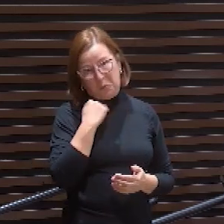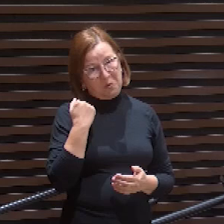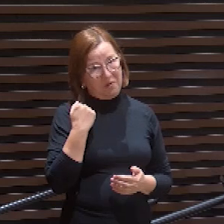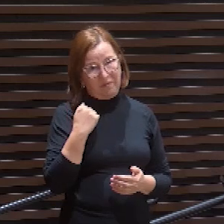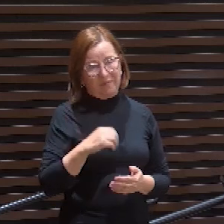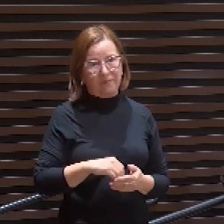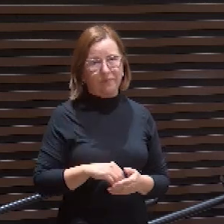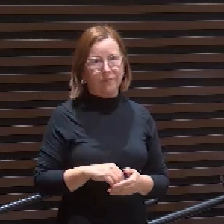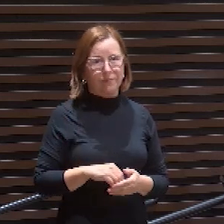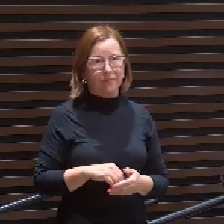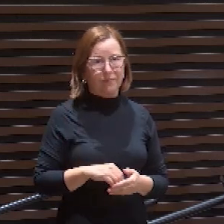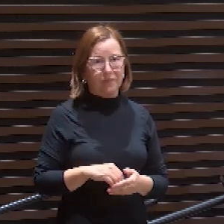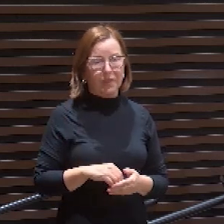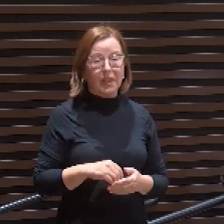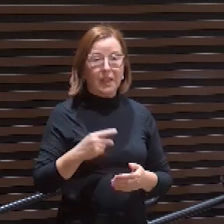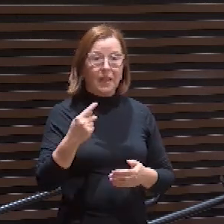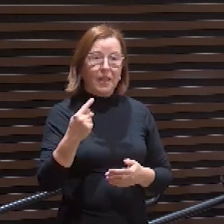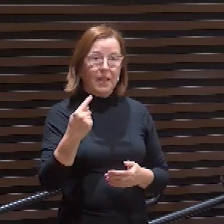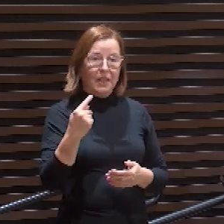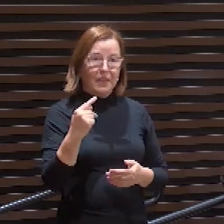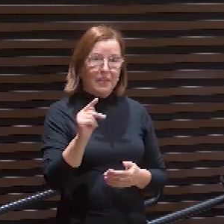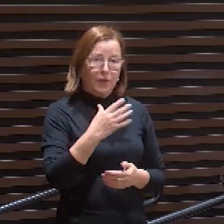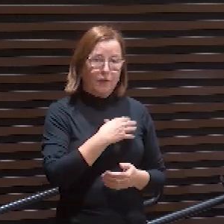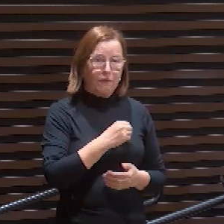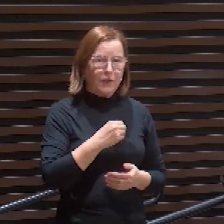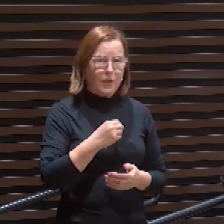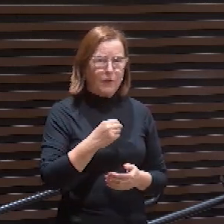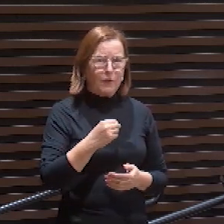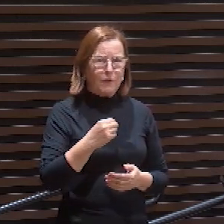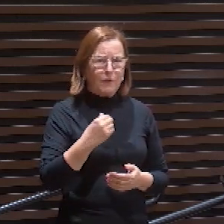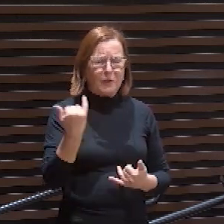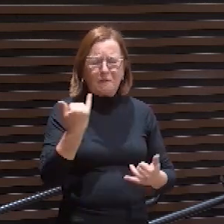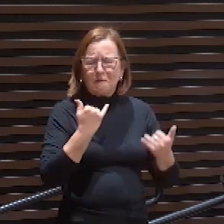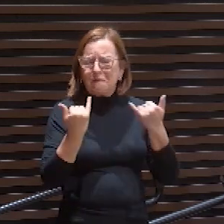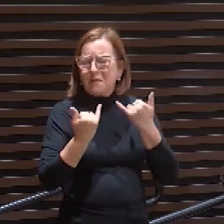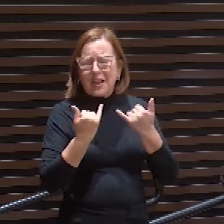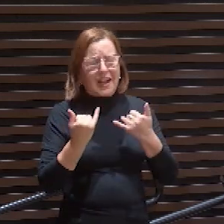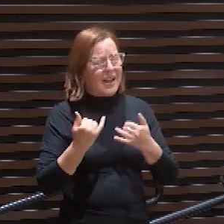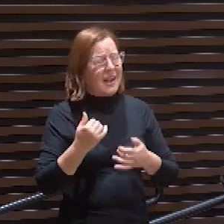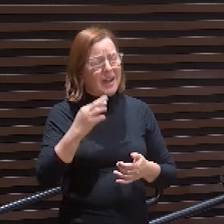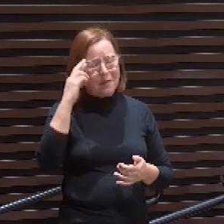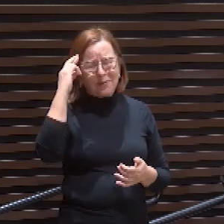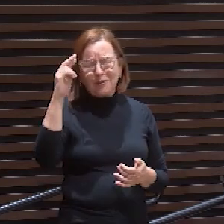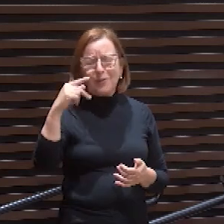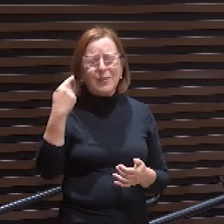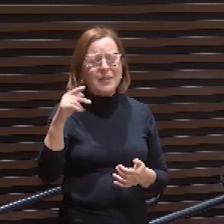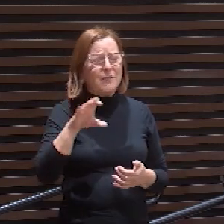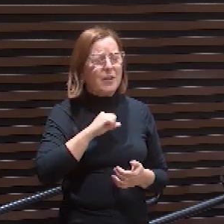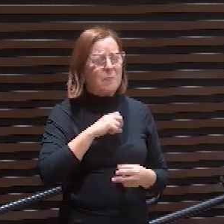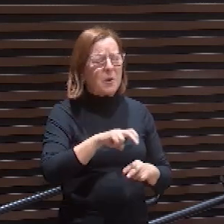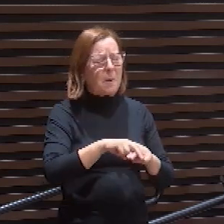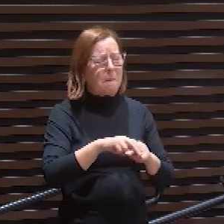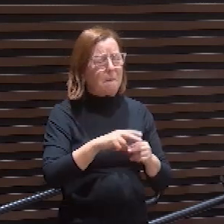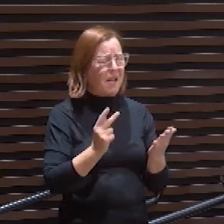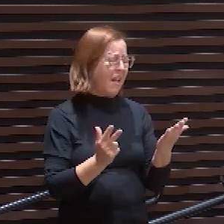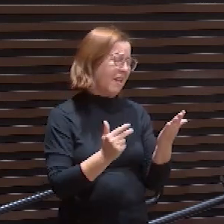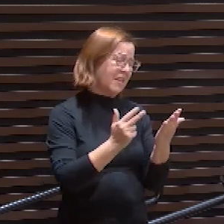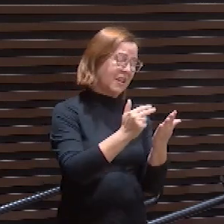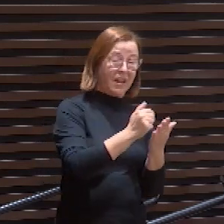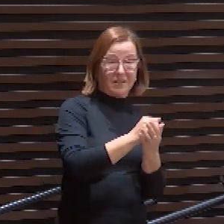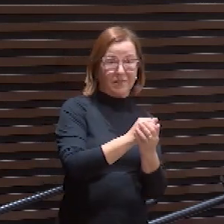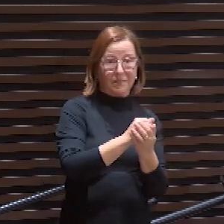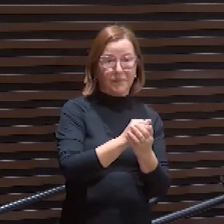Ele falava muito do Senhor e do seu amor pelas artes. O rapaz estendeu os braços